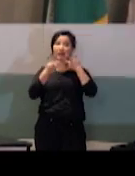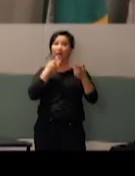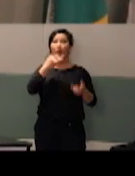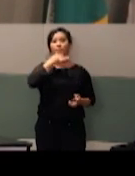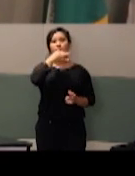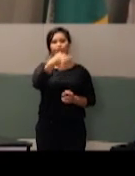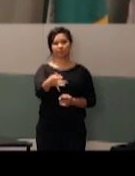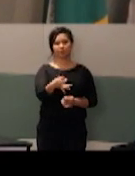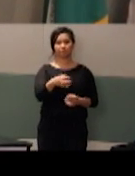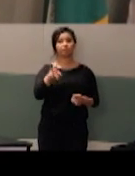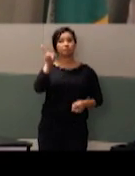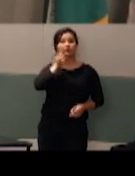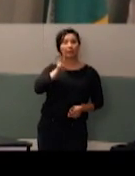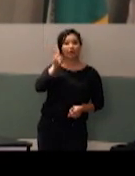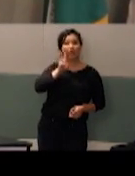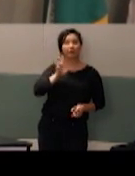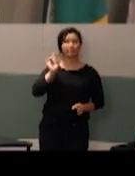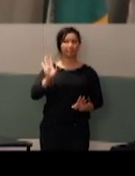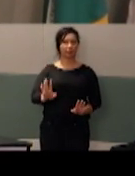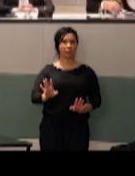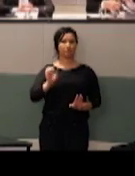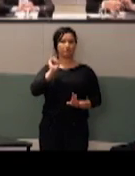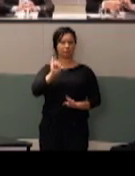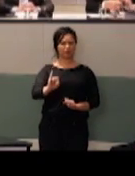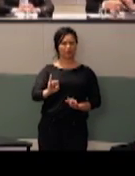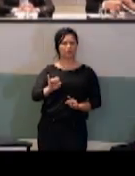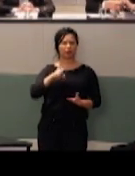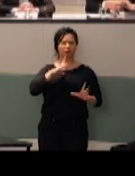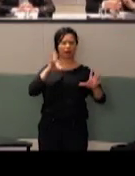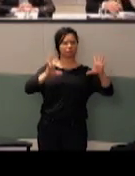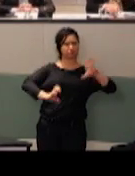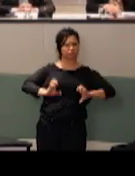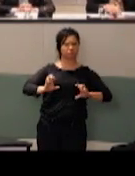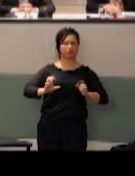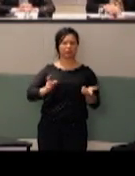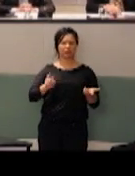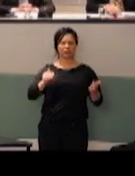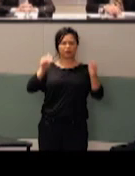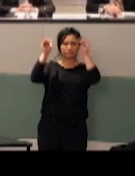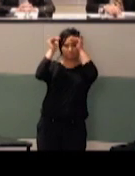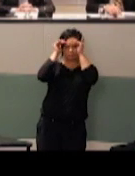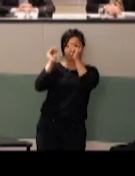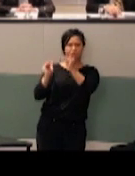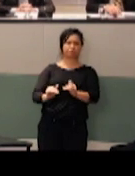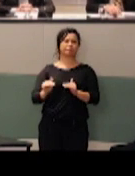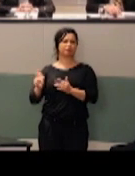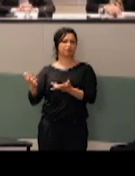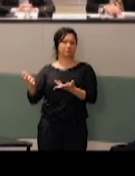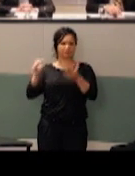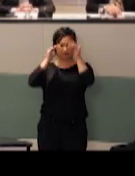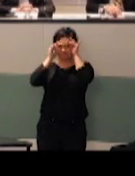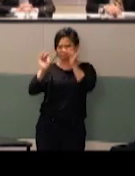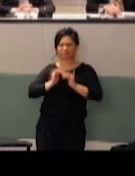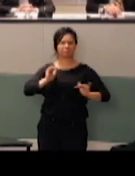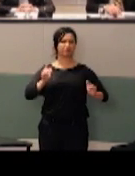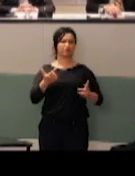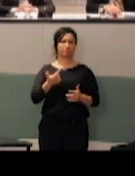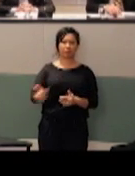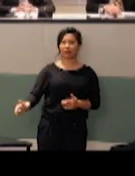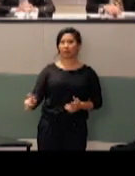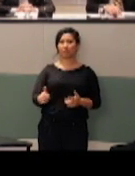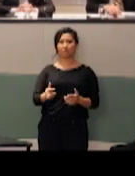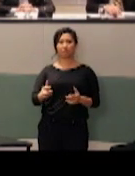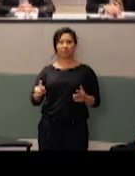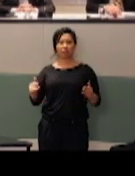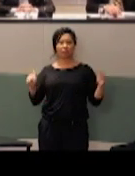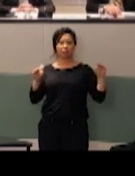houver alguma ofensa pessoal, espero que não haja, mas se houver, estarei aqui para garantir o